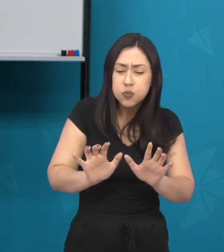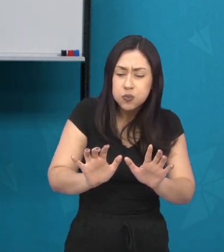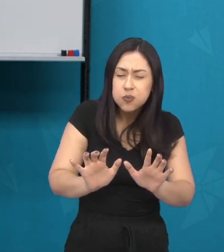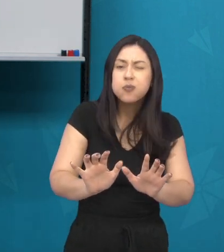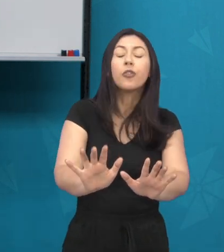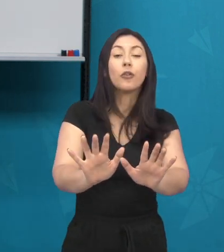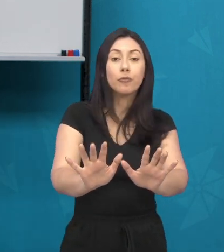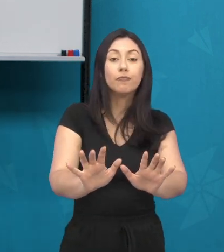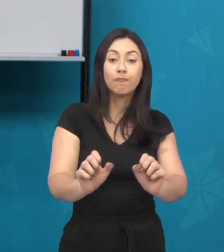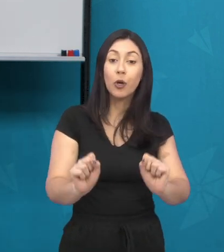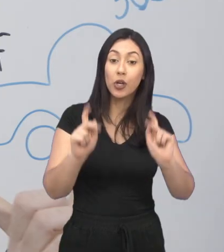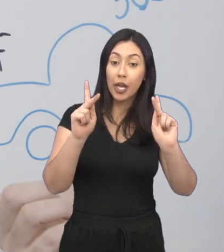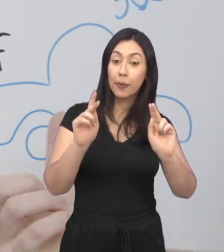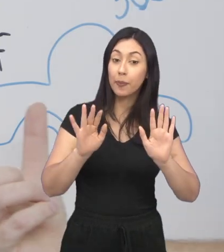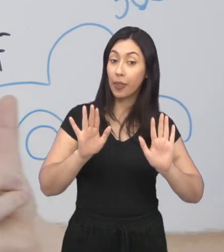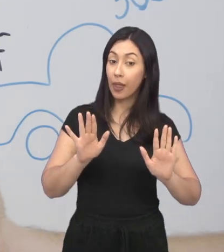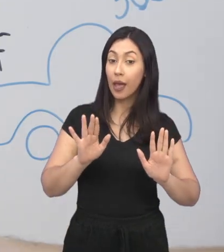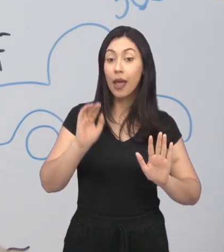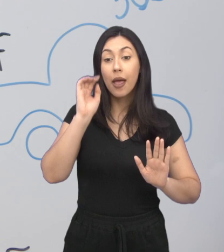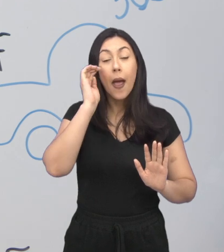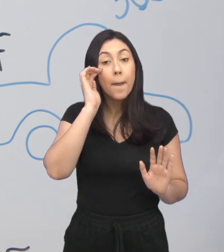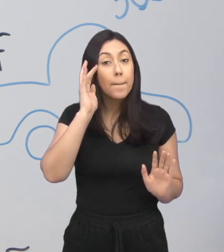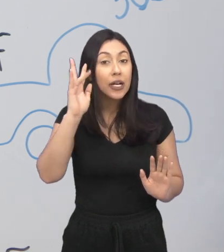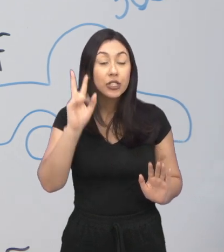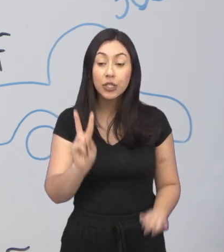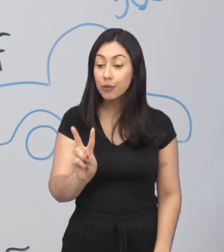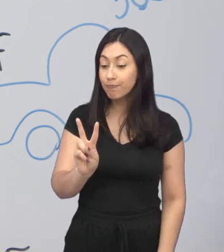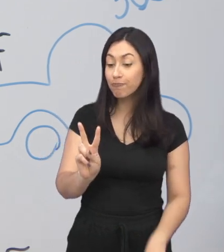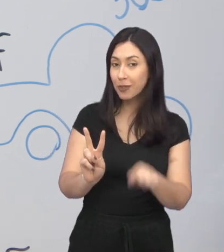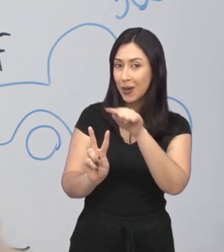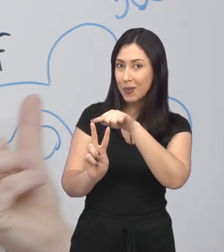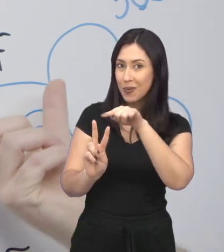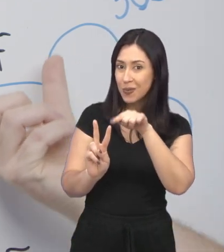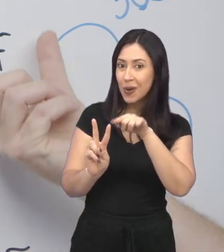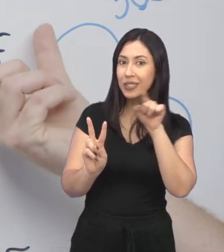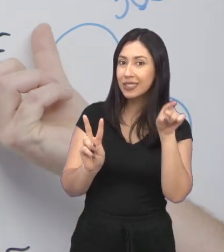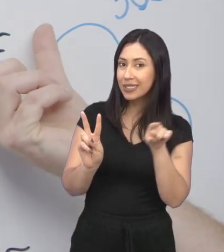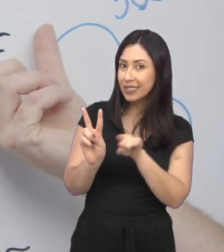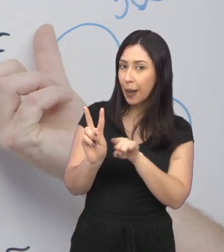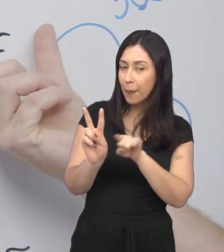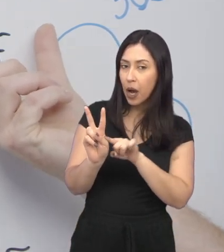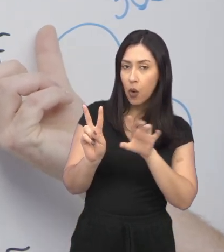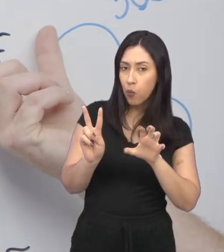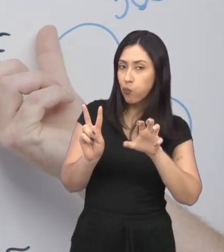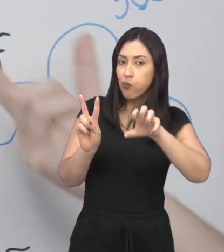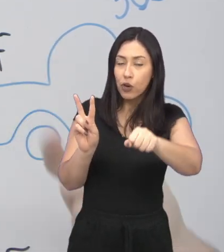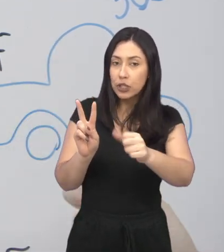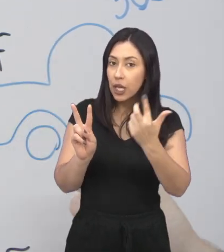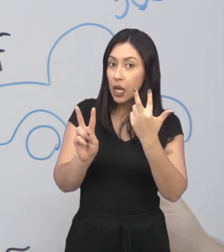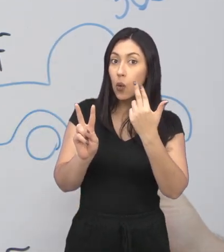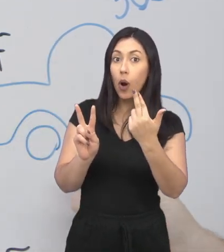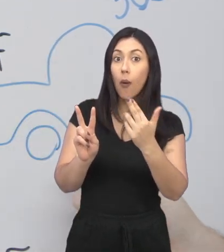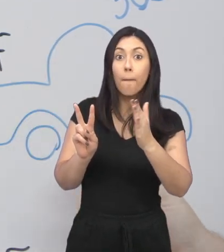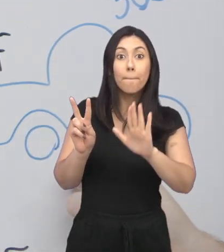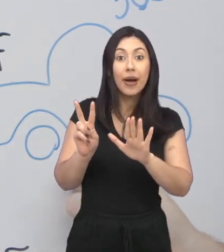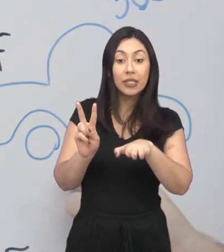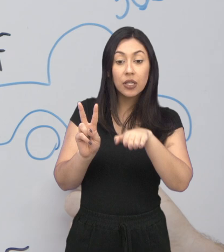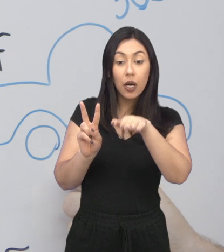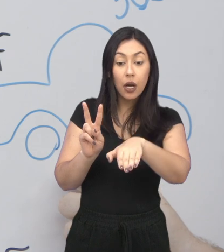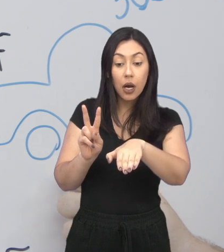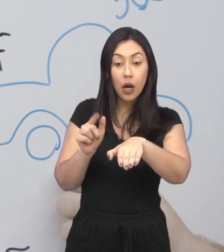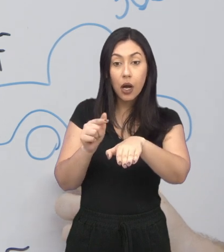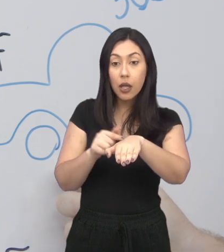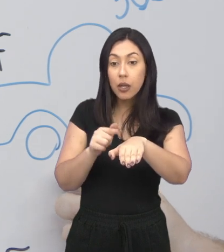pegar no tranco beleza Imaginem essas mesmas duas pessoas com a mesma força F agora empurrando uma